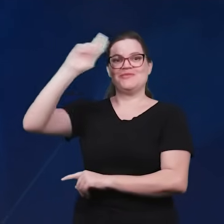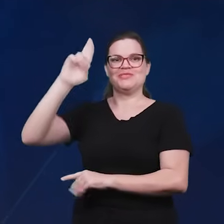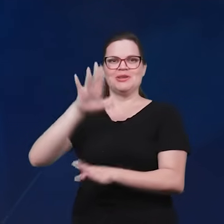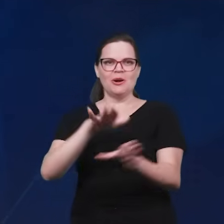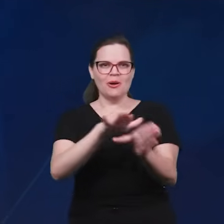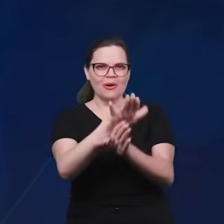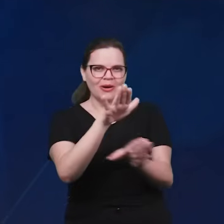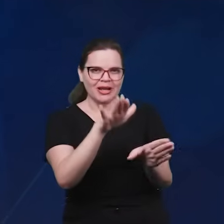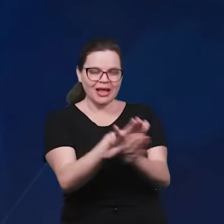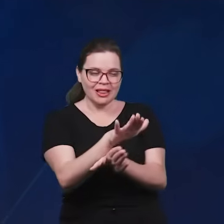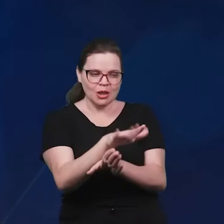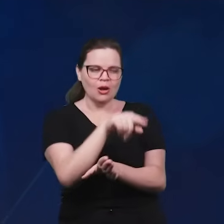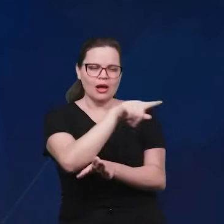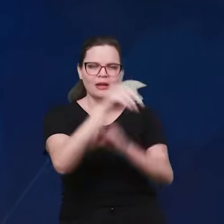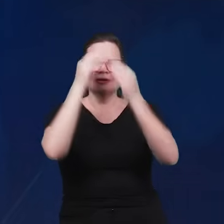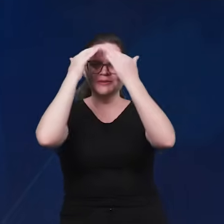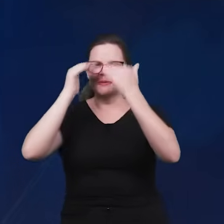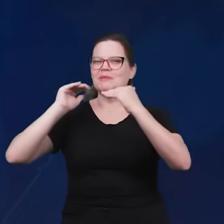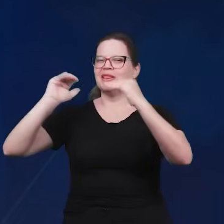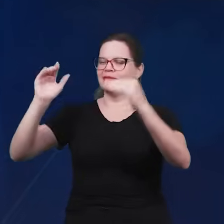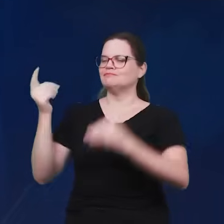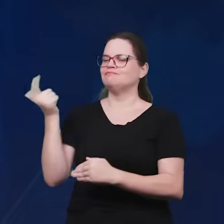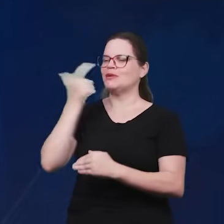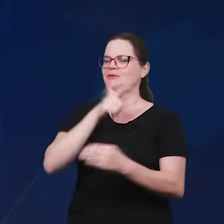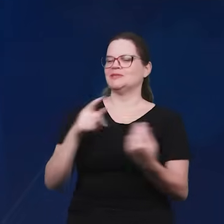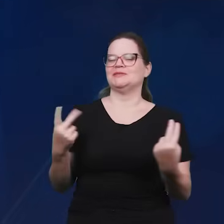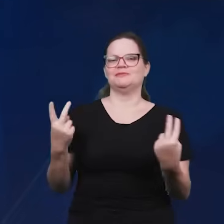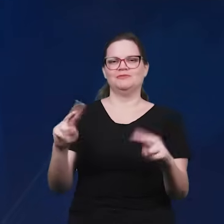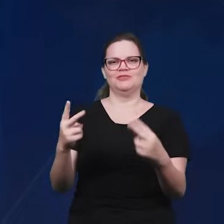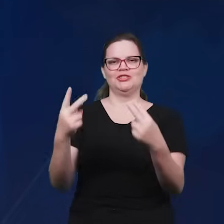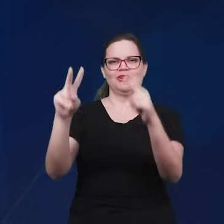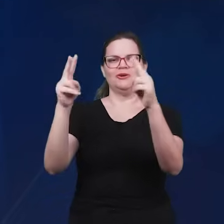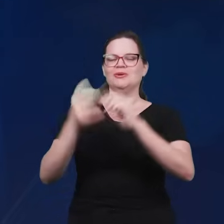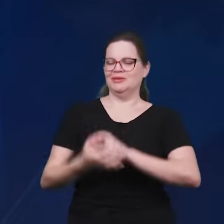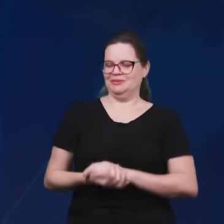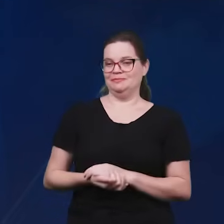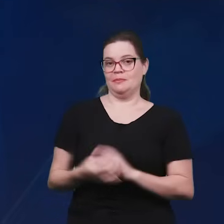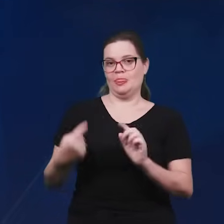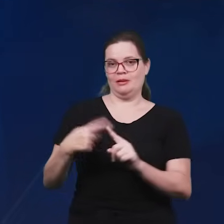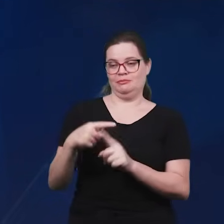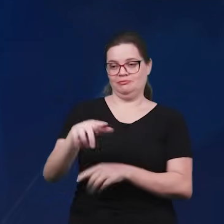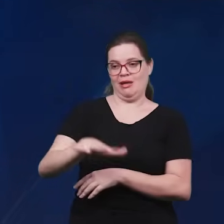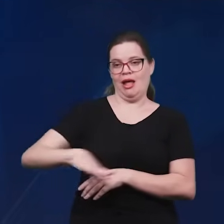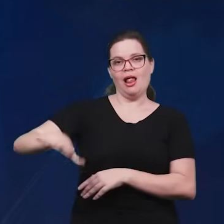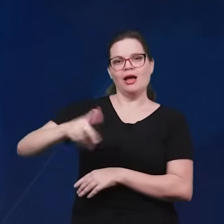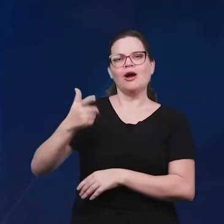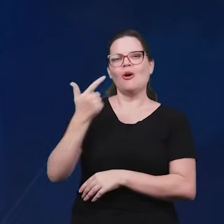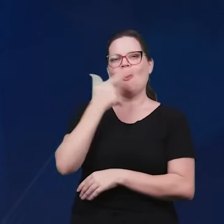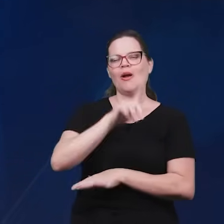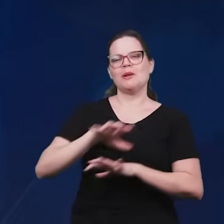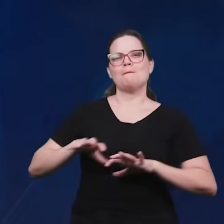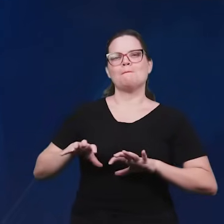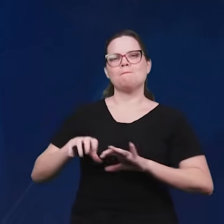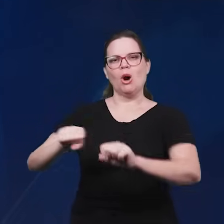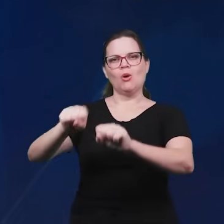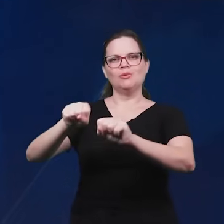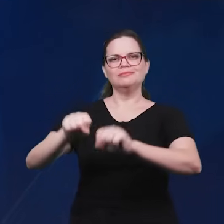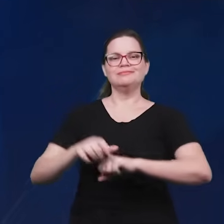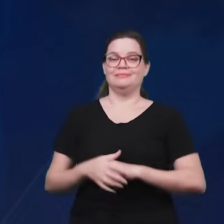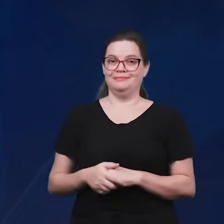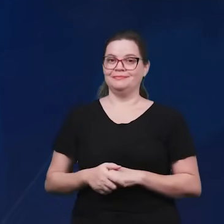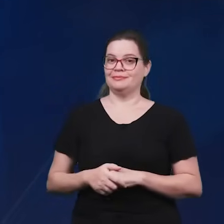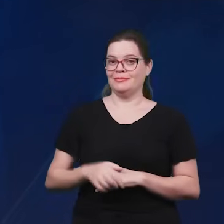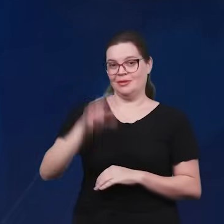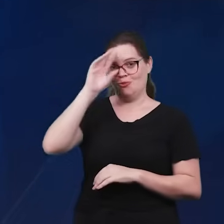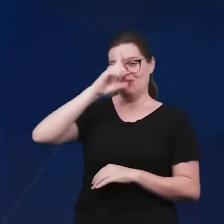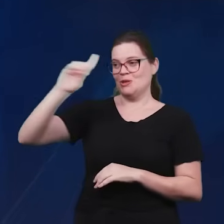orientações de Deus, eles foram vitoriosos na batalha contra os exércitos da cidade de Ai. As ações de Deus